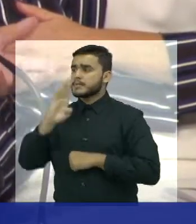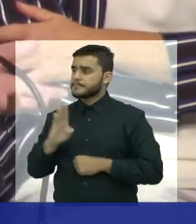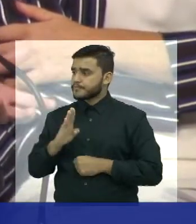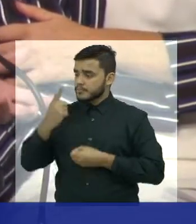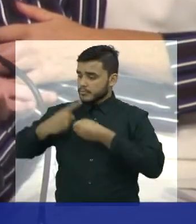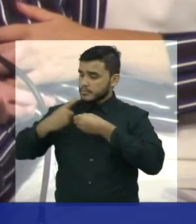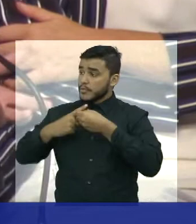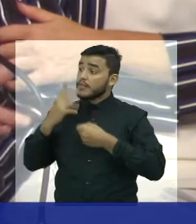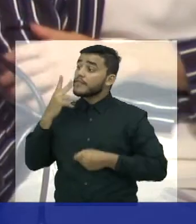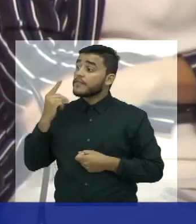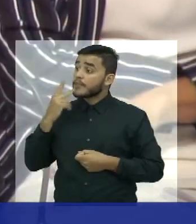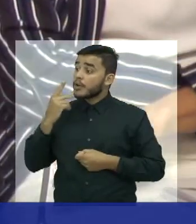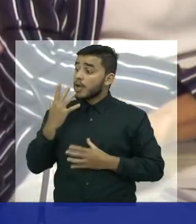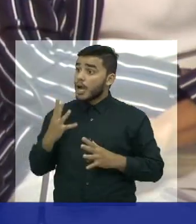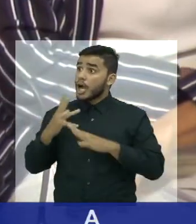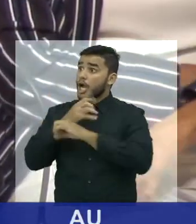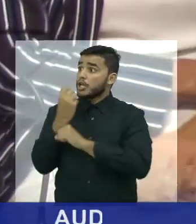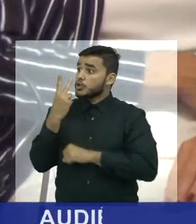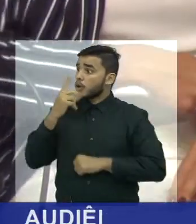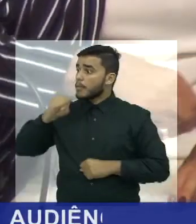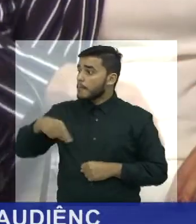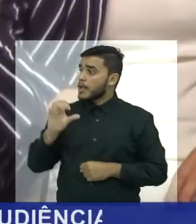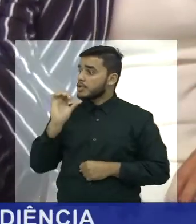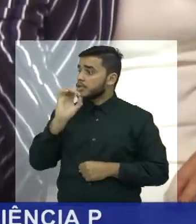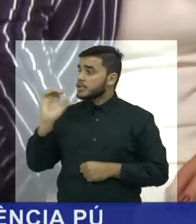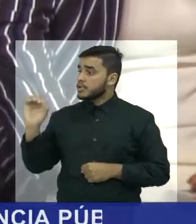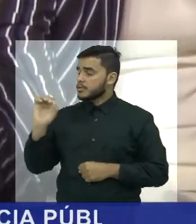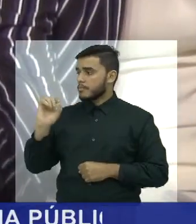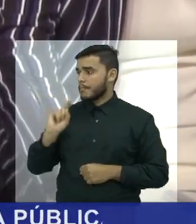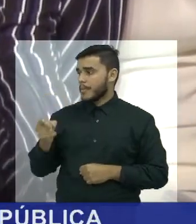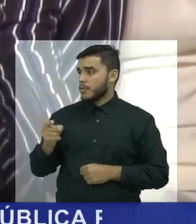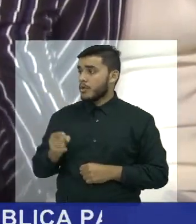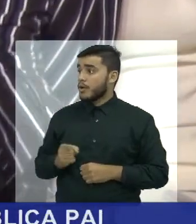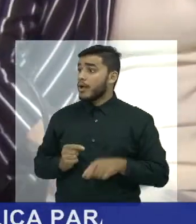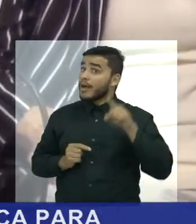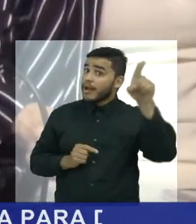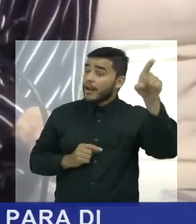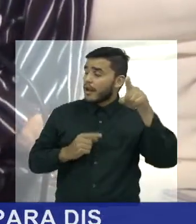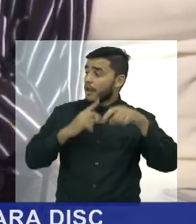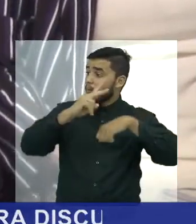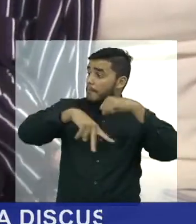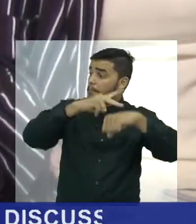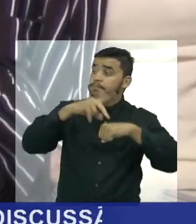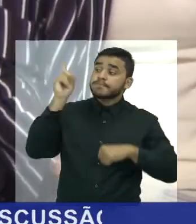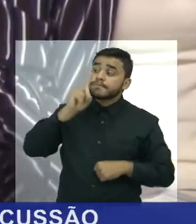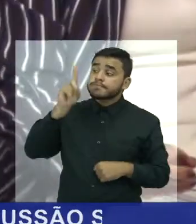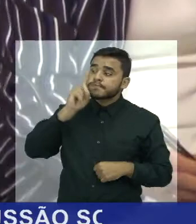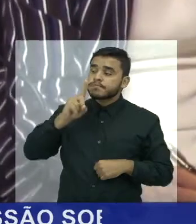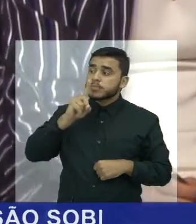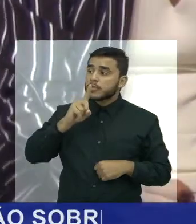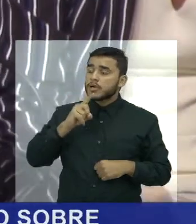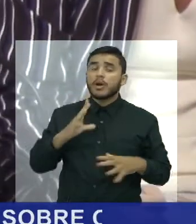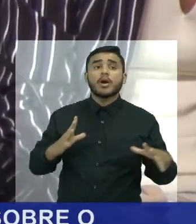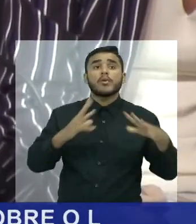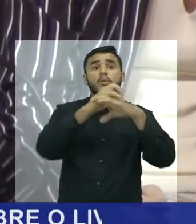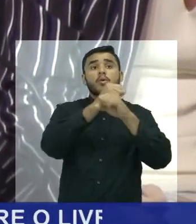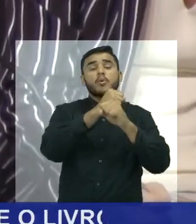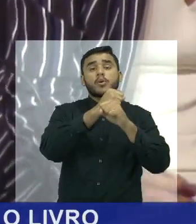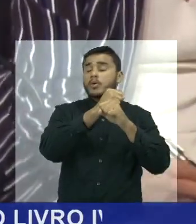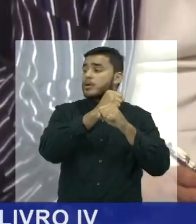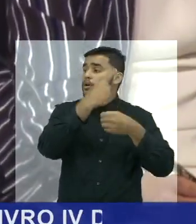que os deles, porque nós estamos aqui numa imensa desigualdade social, pobreza, miséria e tudo isso que nos assola,